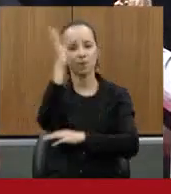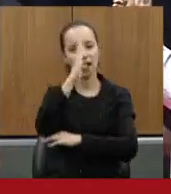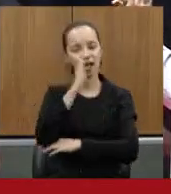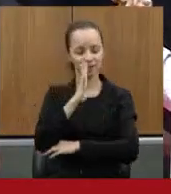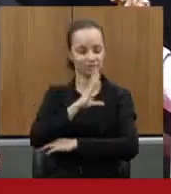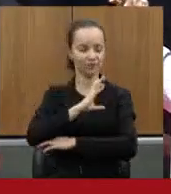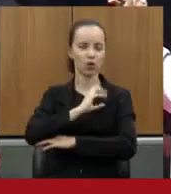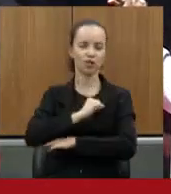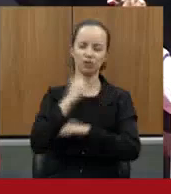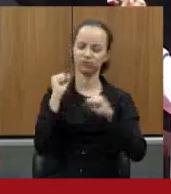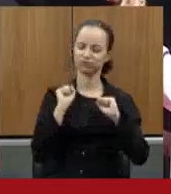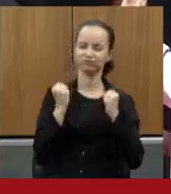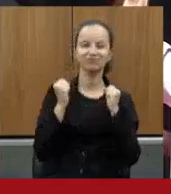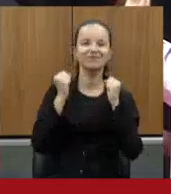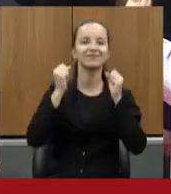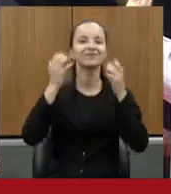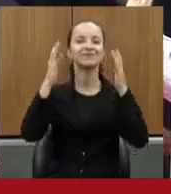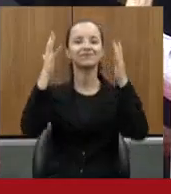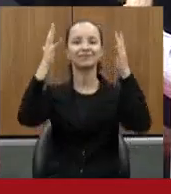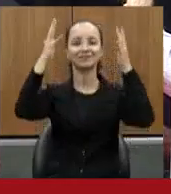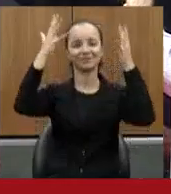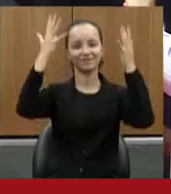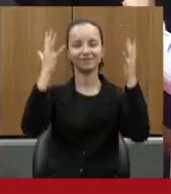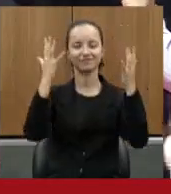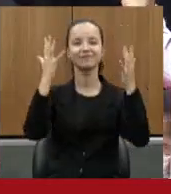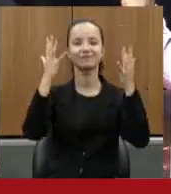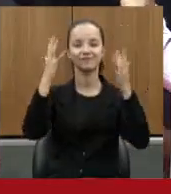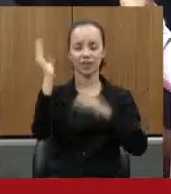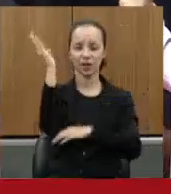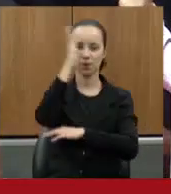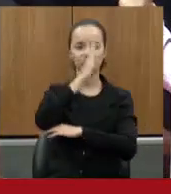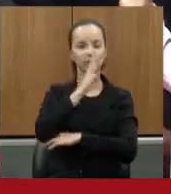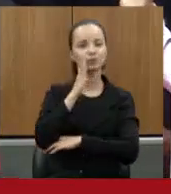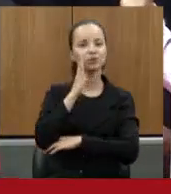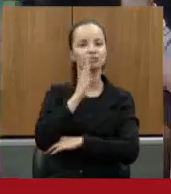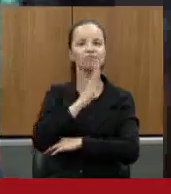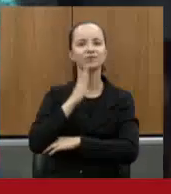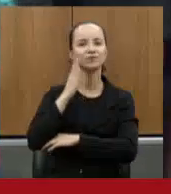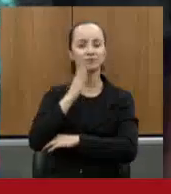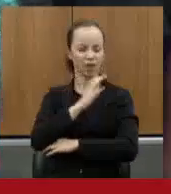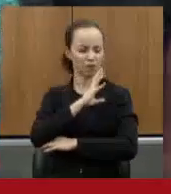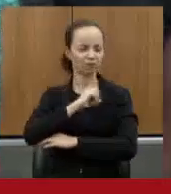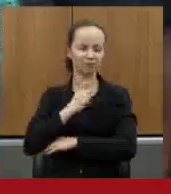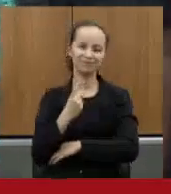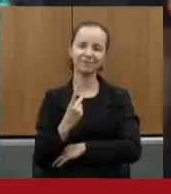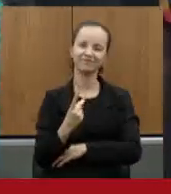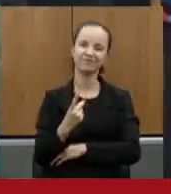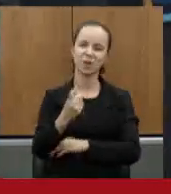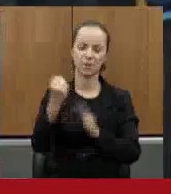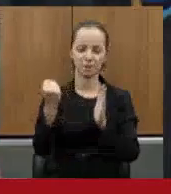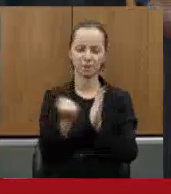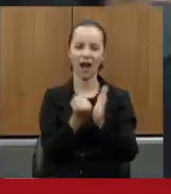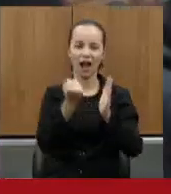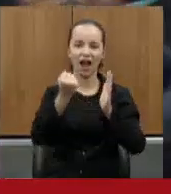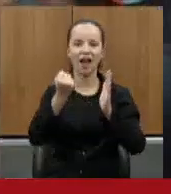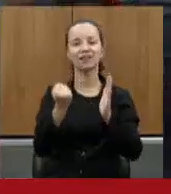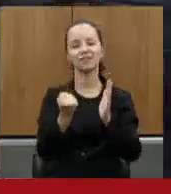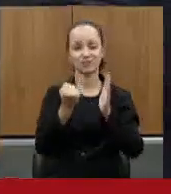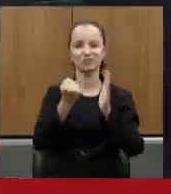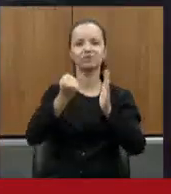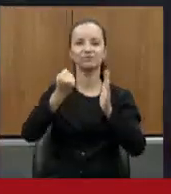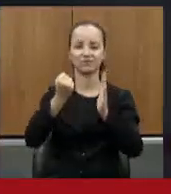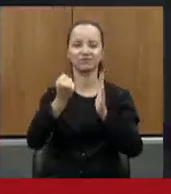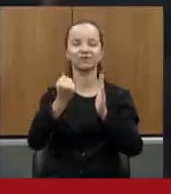pátria amada, idolatrada, salve, salve, Brasil de amor eterno, seja símbolo,